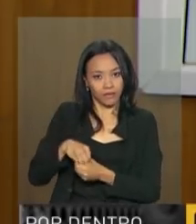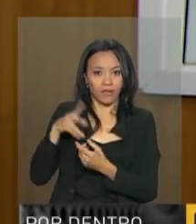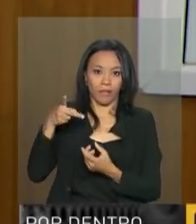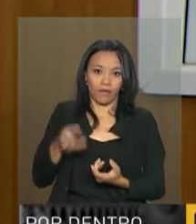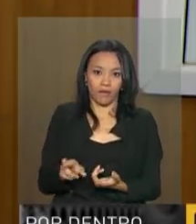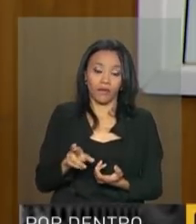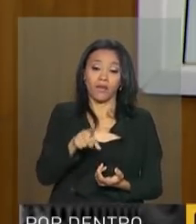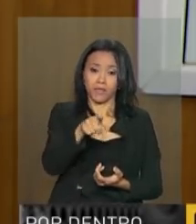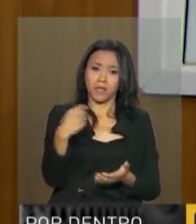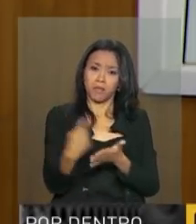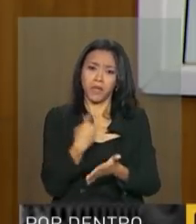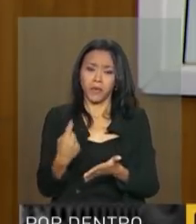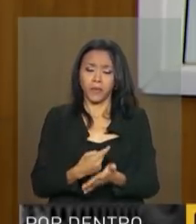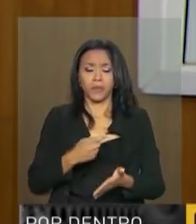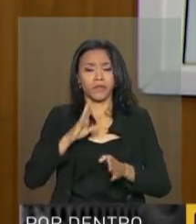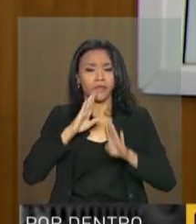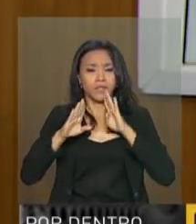pelo